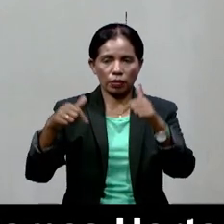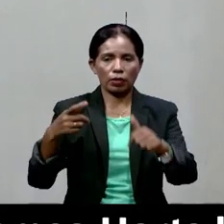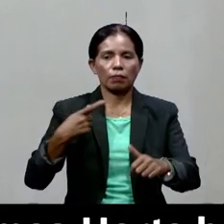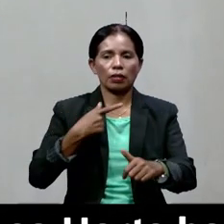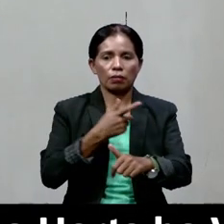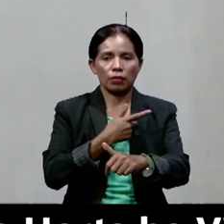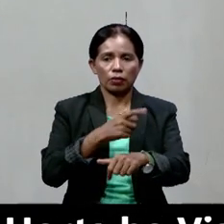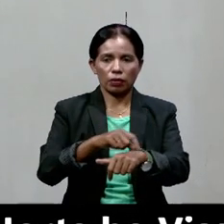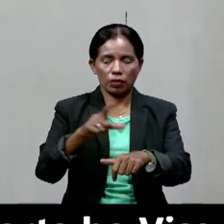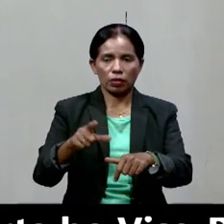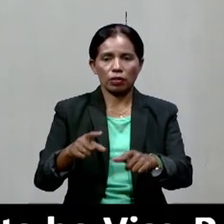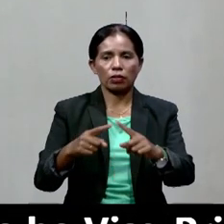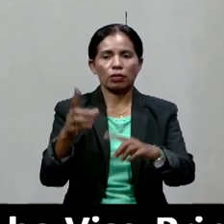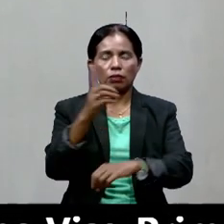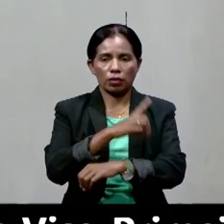ohin, hau mai